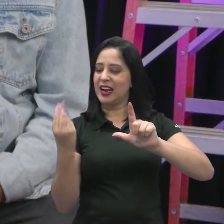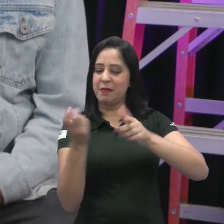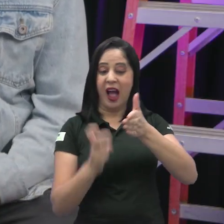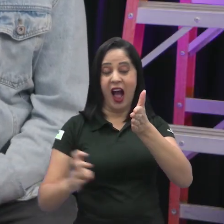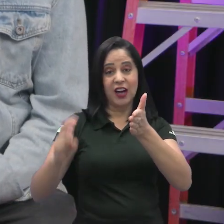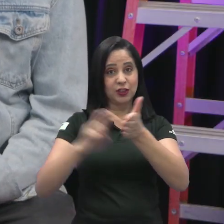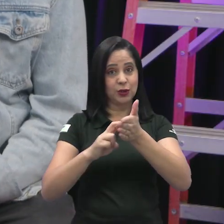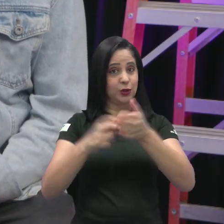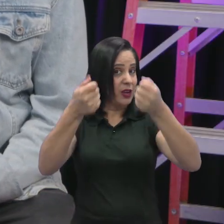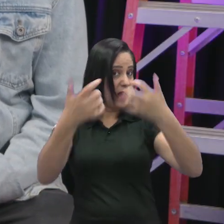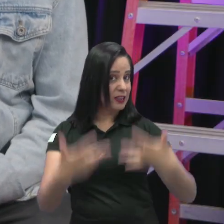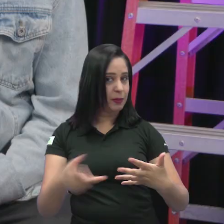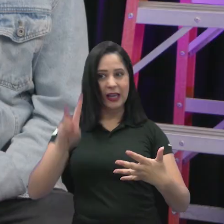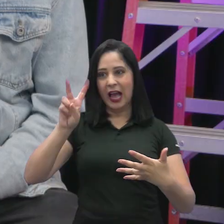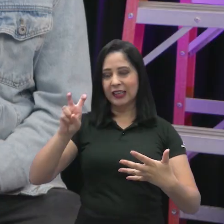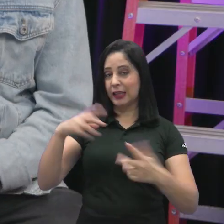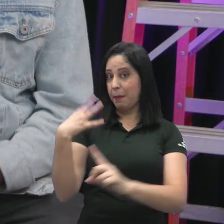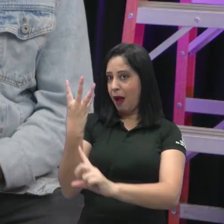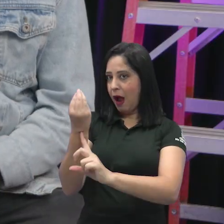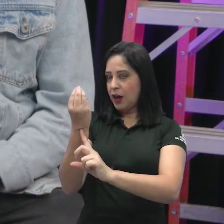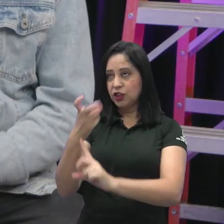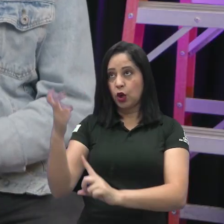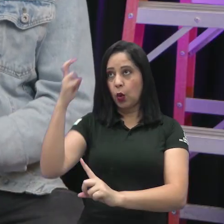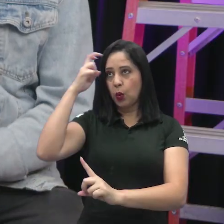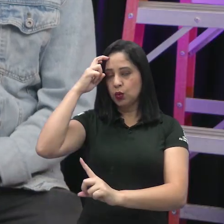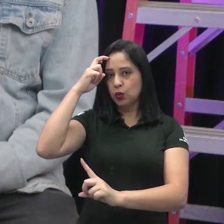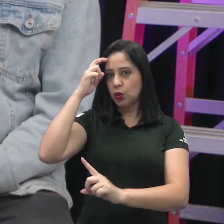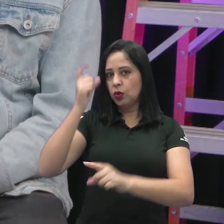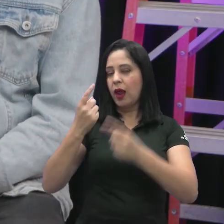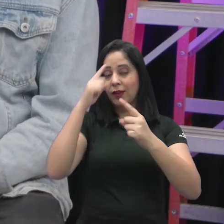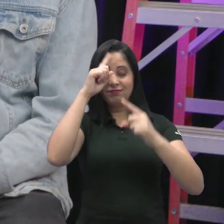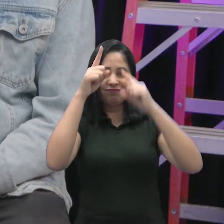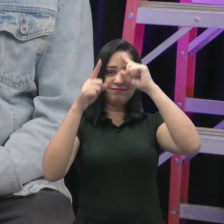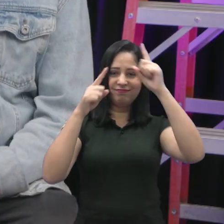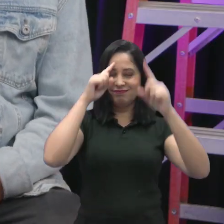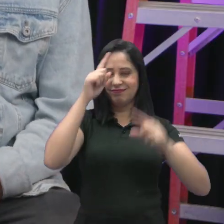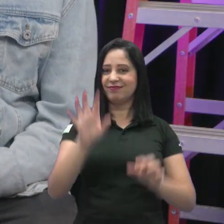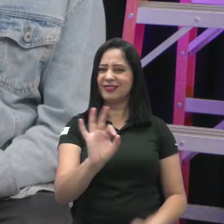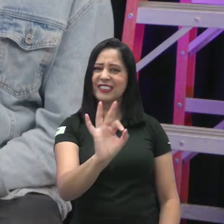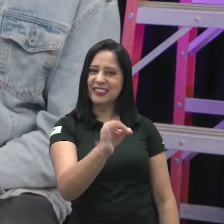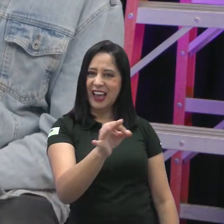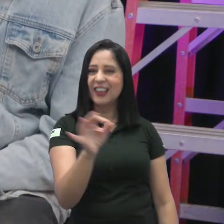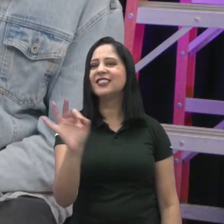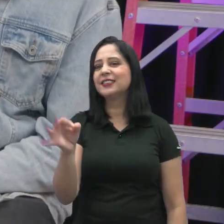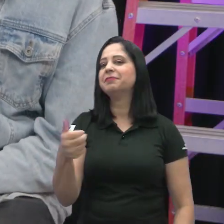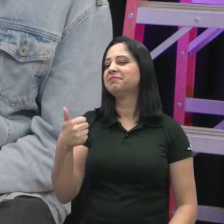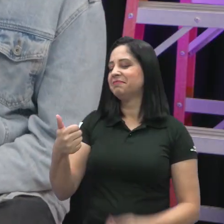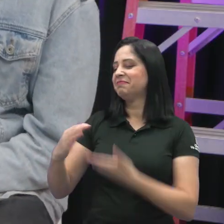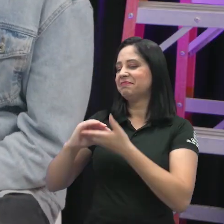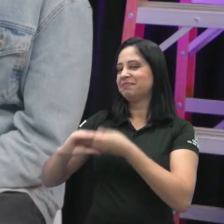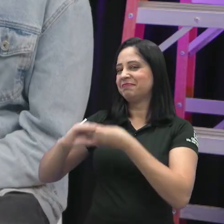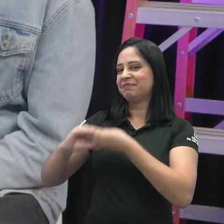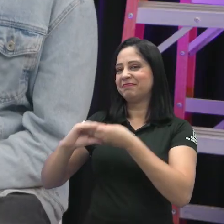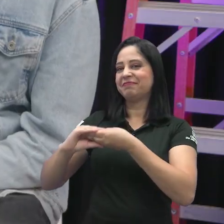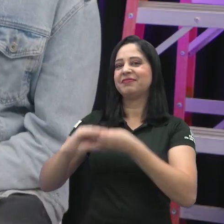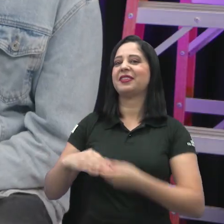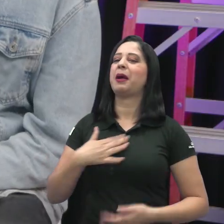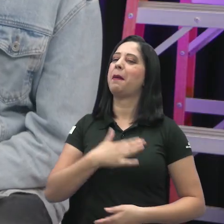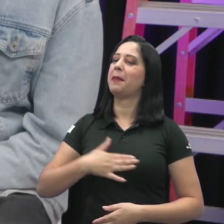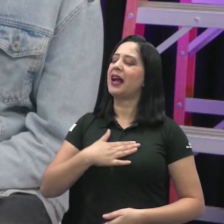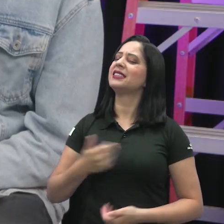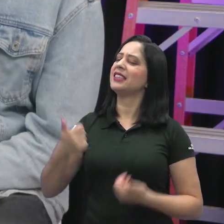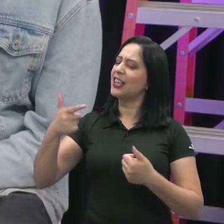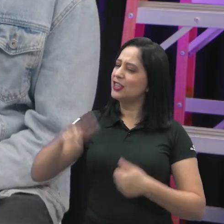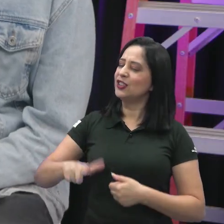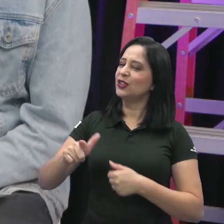para falar de arte, cultura e criatividade, Vitor. Fala galera, tudo certinho por aí? Tudo certinho, Bruno, Tudo muito certo. Prazer de ver